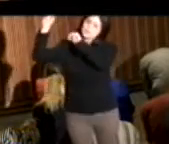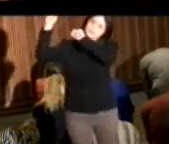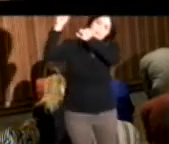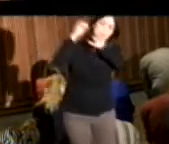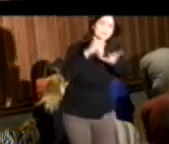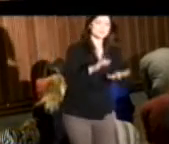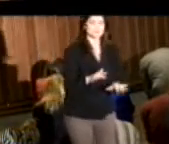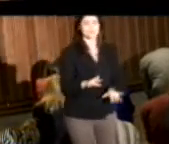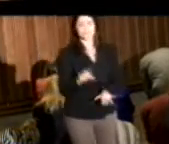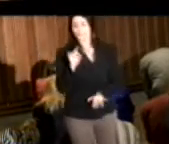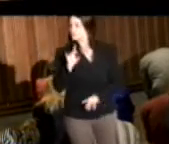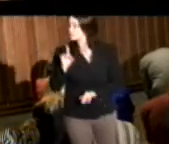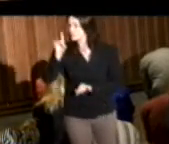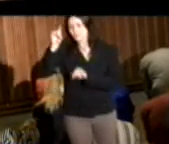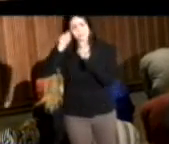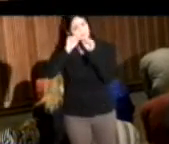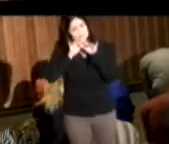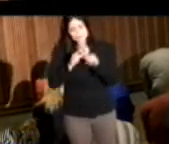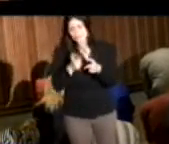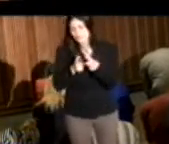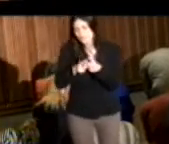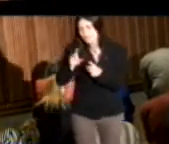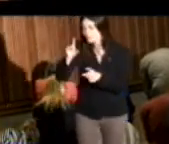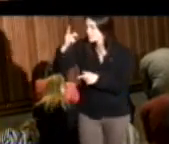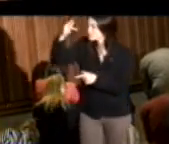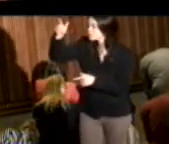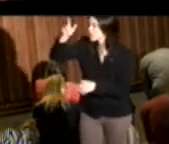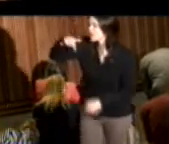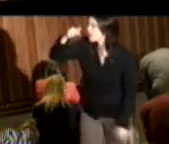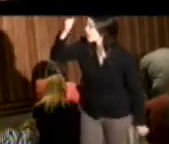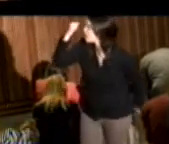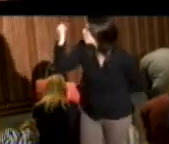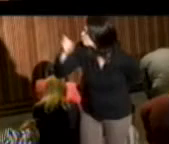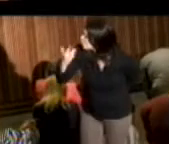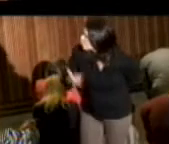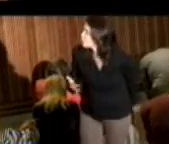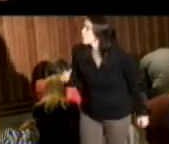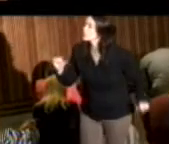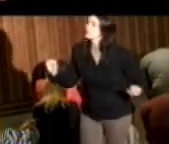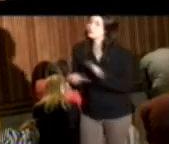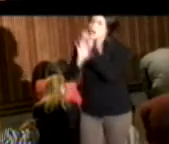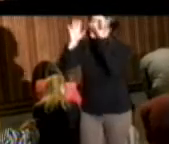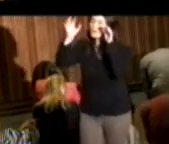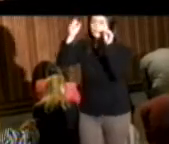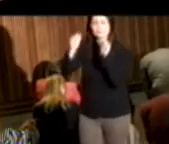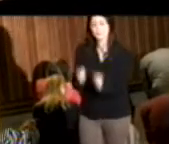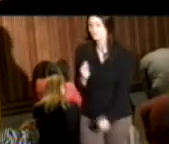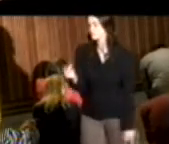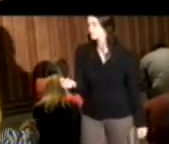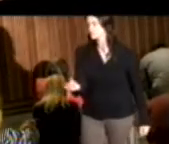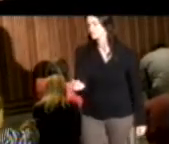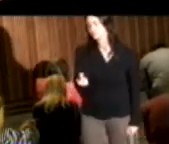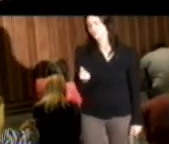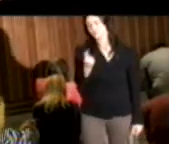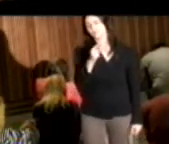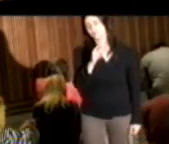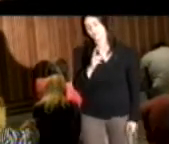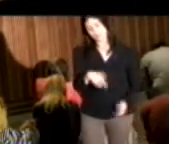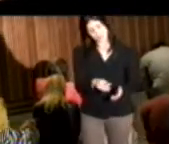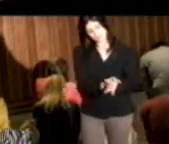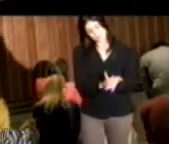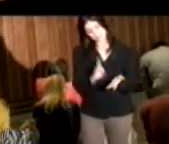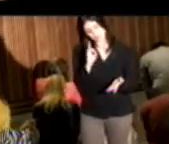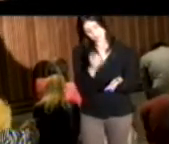honra, tua é a glória, teu é o poder pelos séculos dos séculos, diz a tua